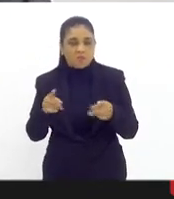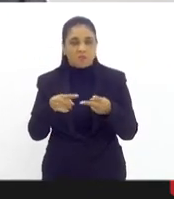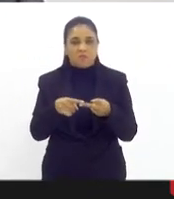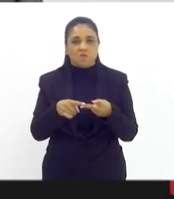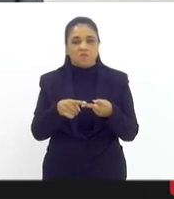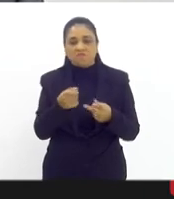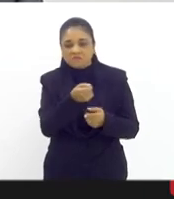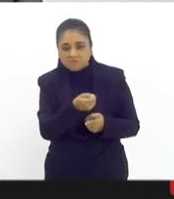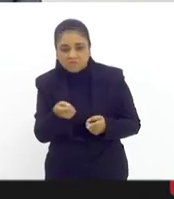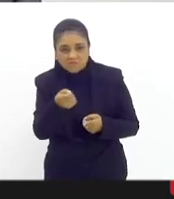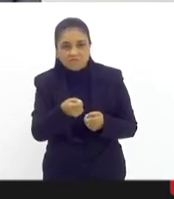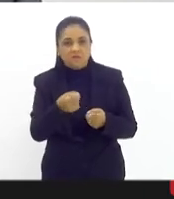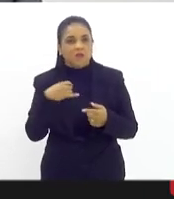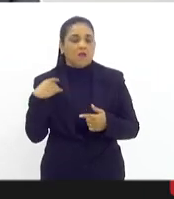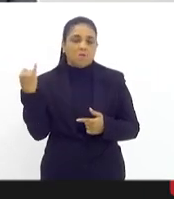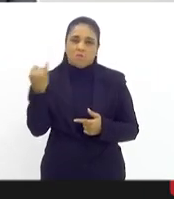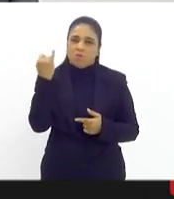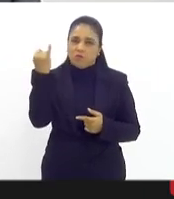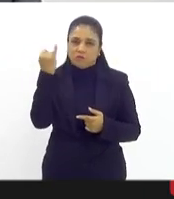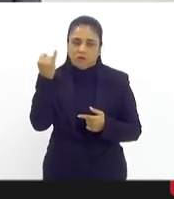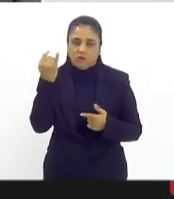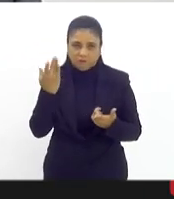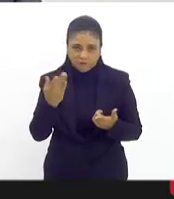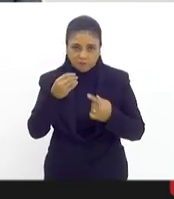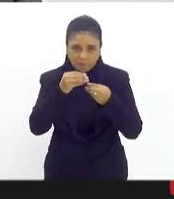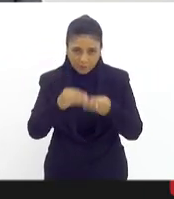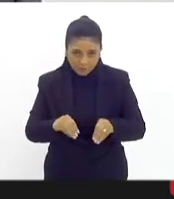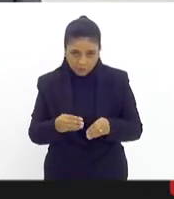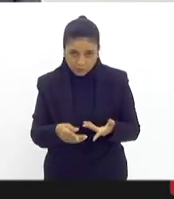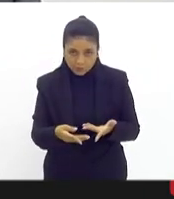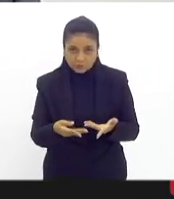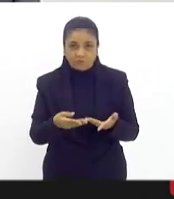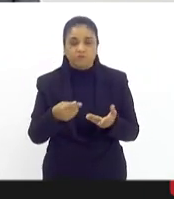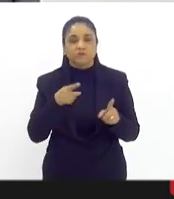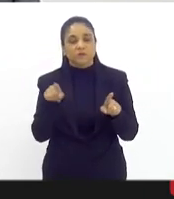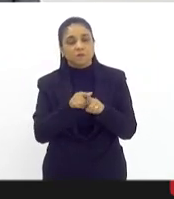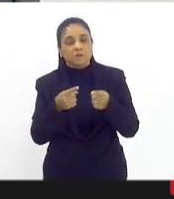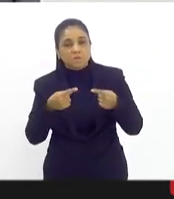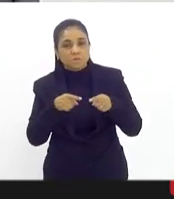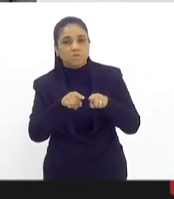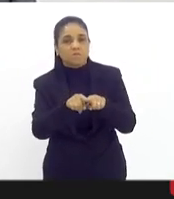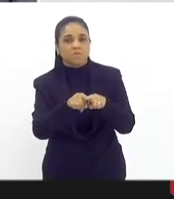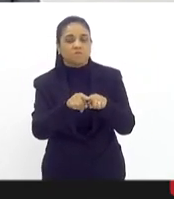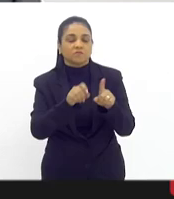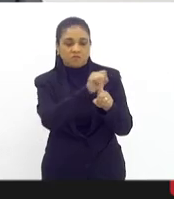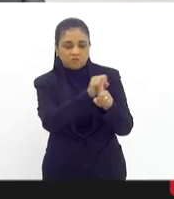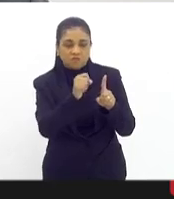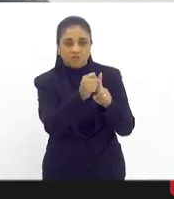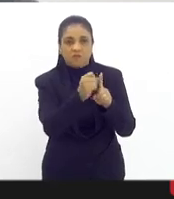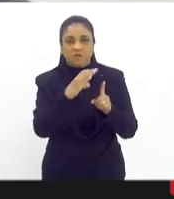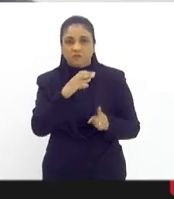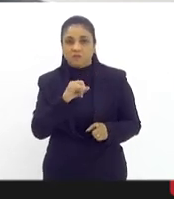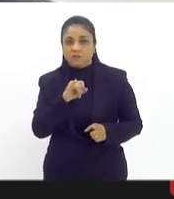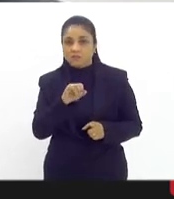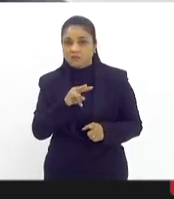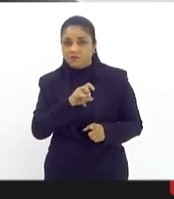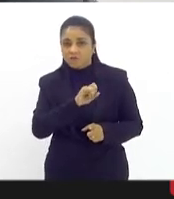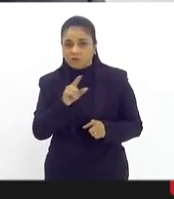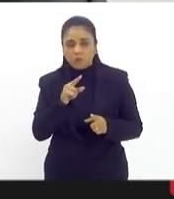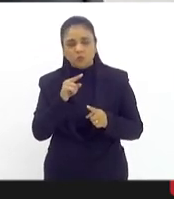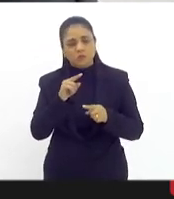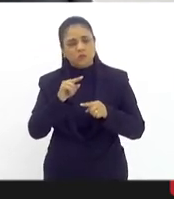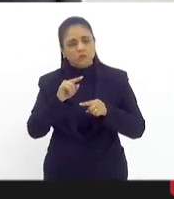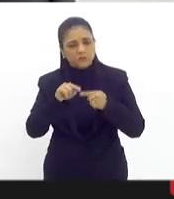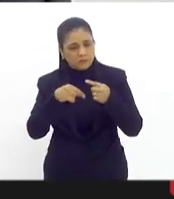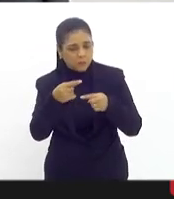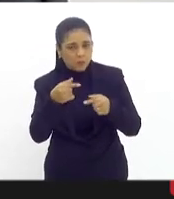saúde pública. Nós temos parcerias com organizações da sociedade civil, acho que aí depois eu quero trabalhar